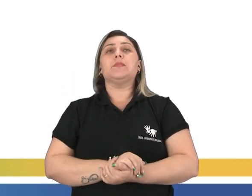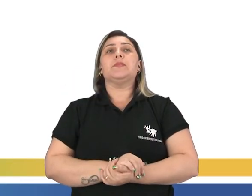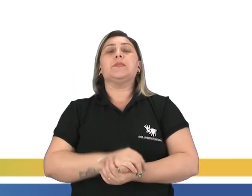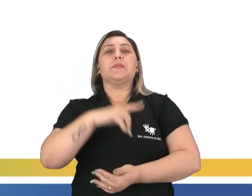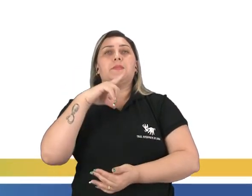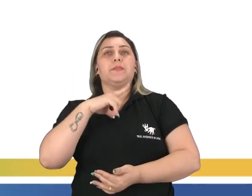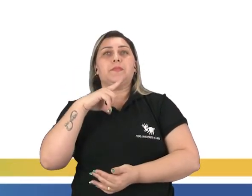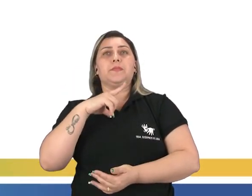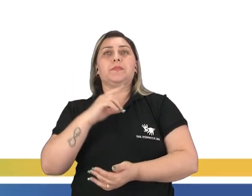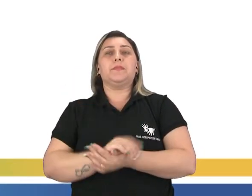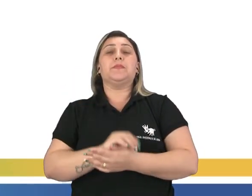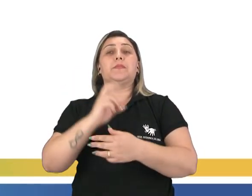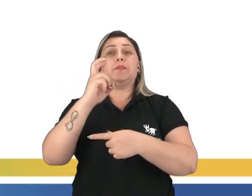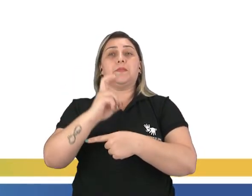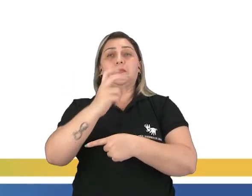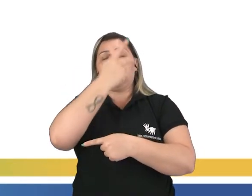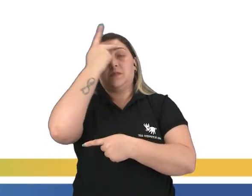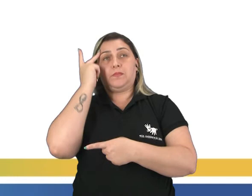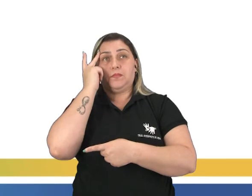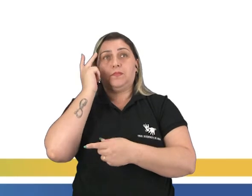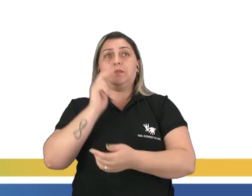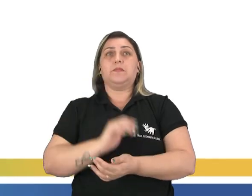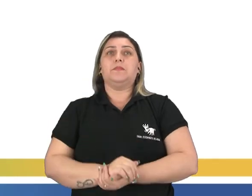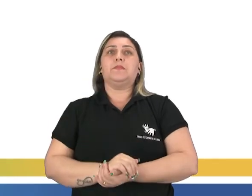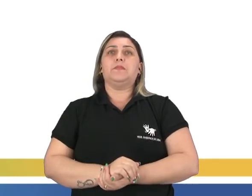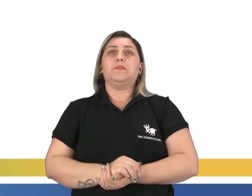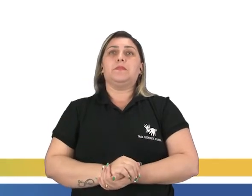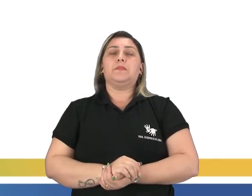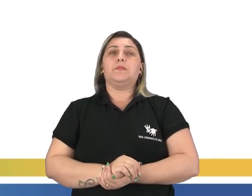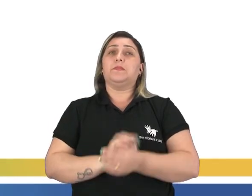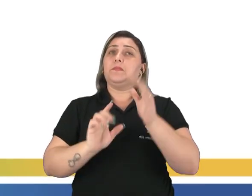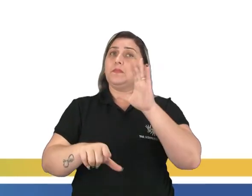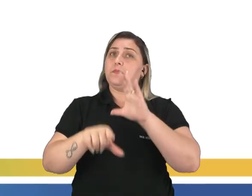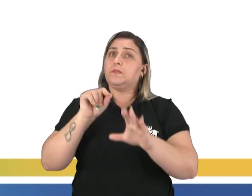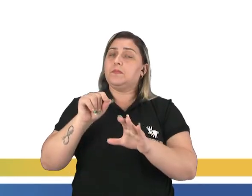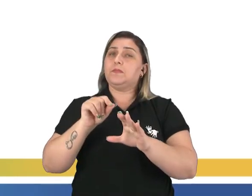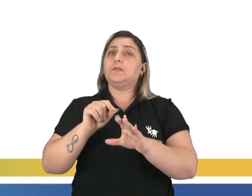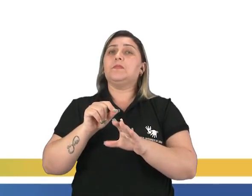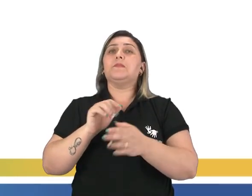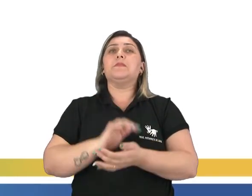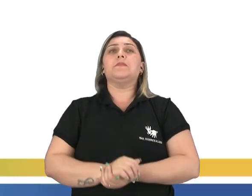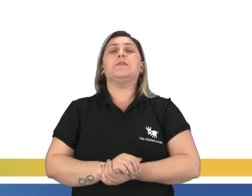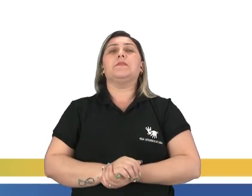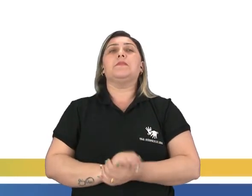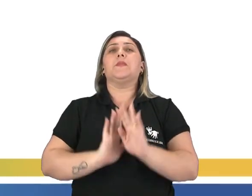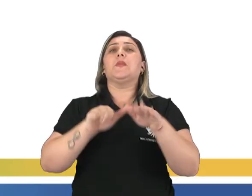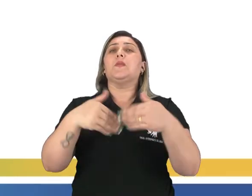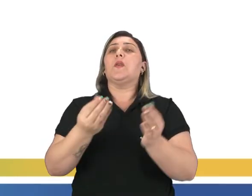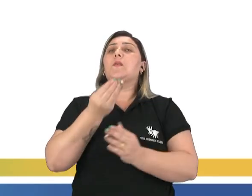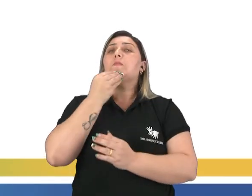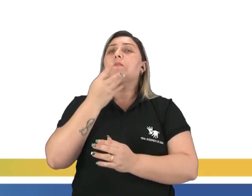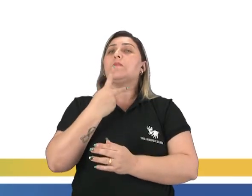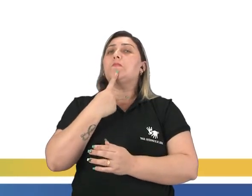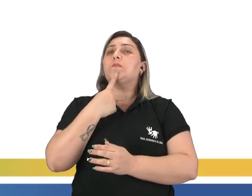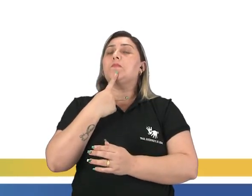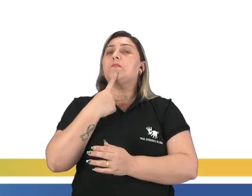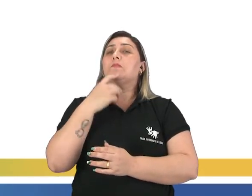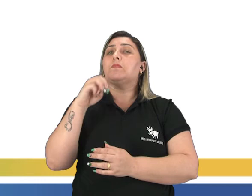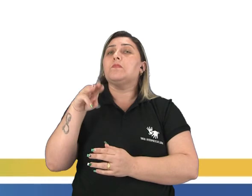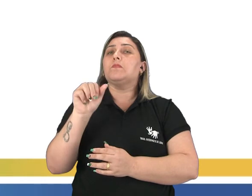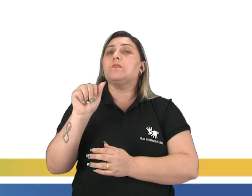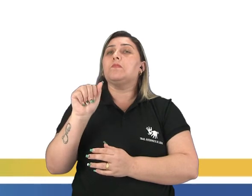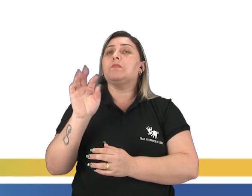nós temos 5 pessoas, né? Então vamos fazer aquele sorteio. Quando puxar esse nome, qual é a probabilidade que seja de